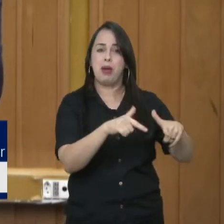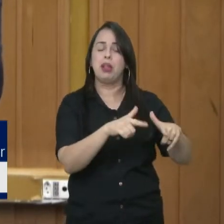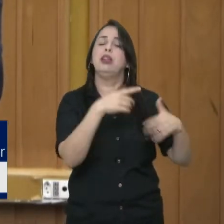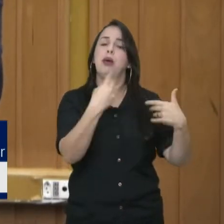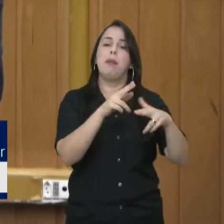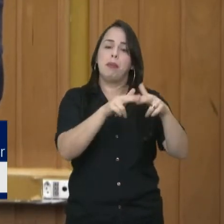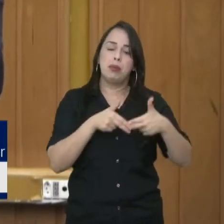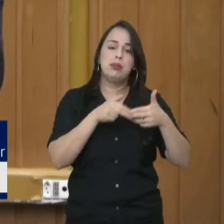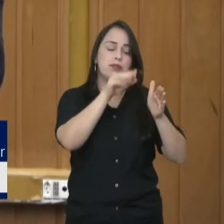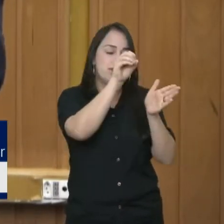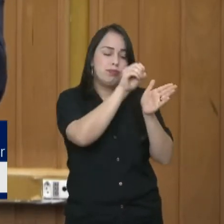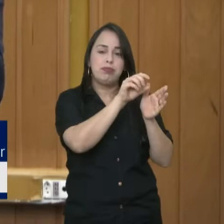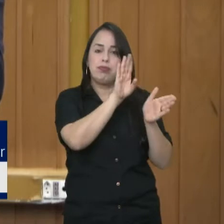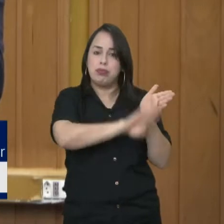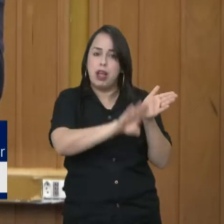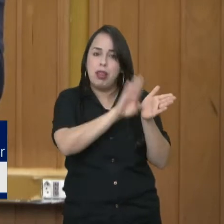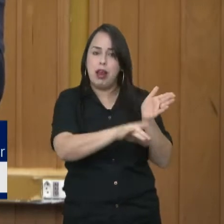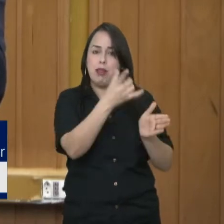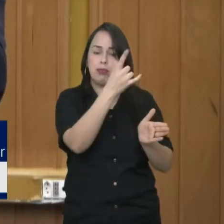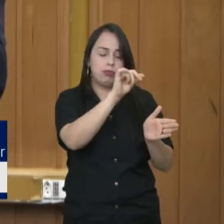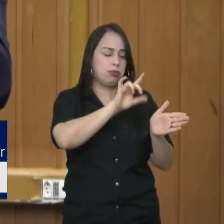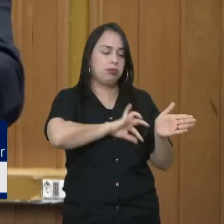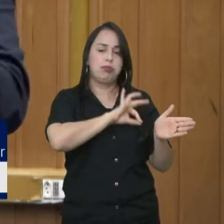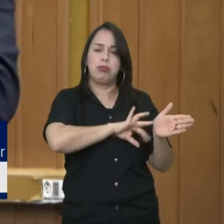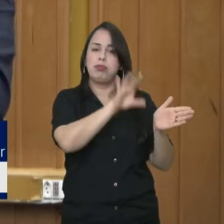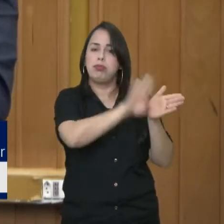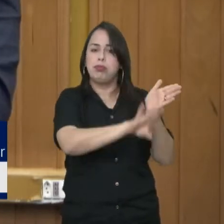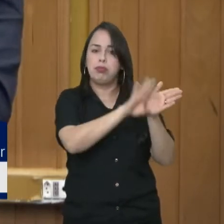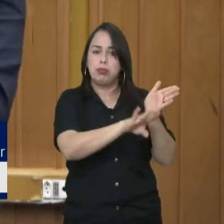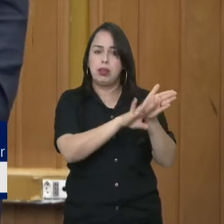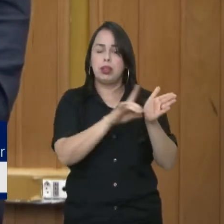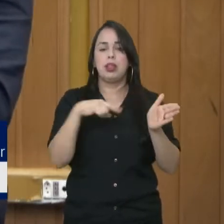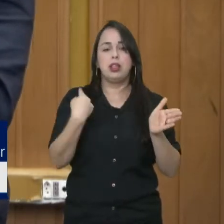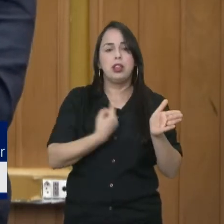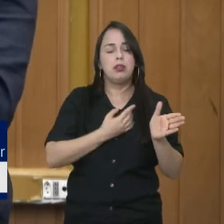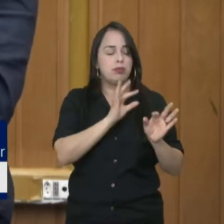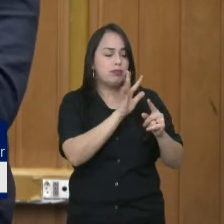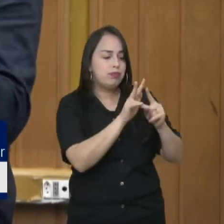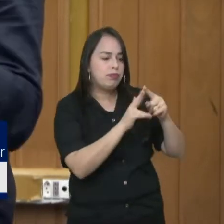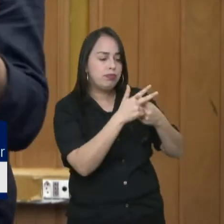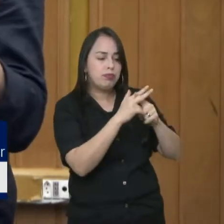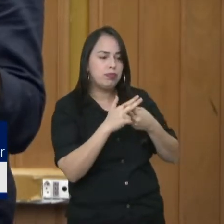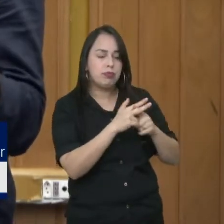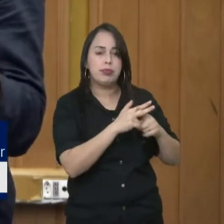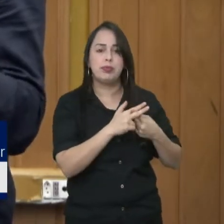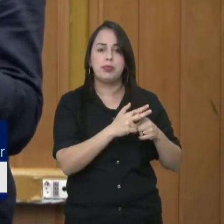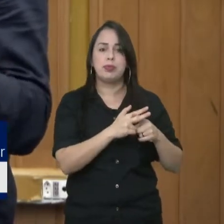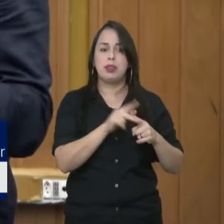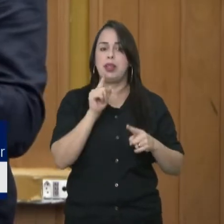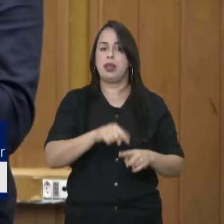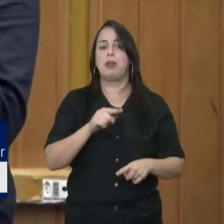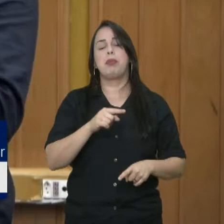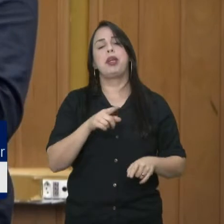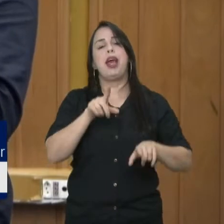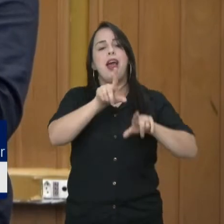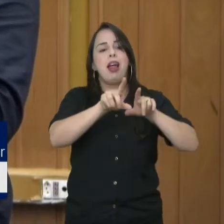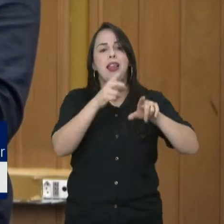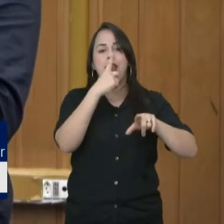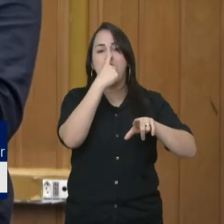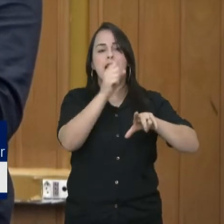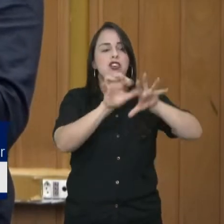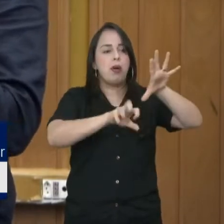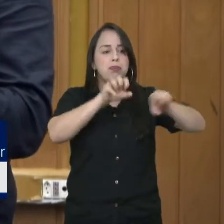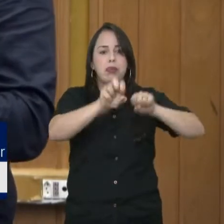não foi prestado o serviço descontado da empresa, para que a gente possa corrigir isso. Serviço essencial como a coleta de lixo não pode